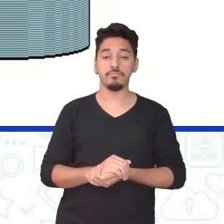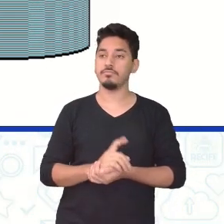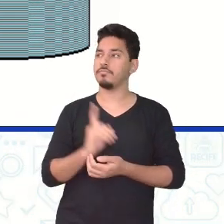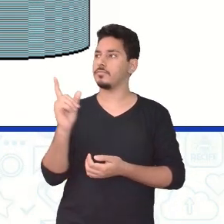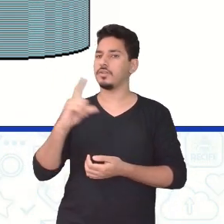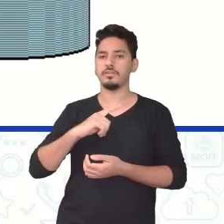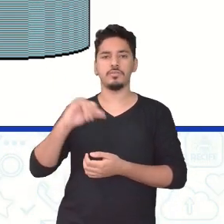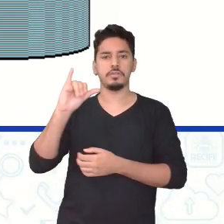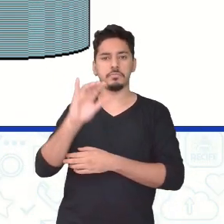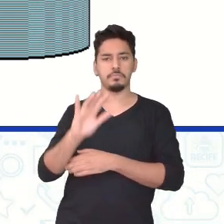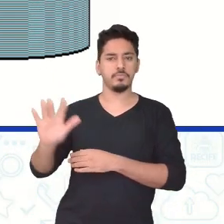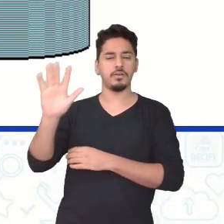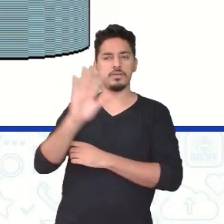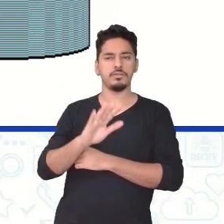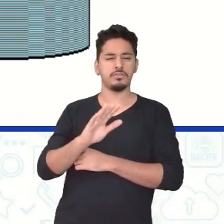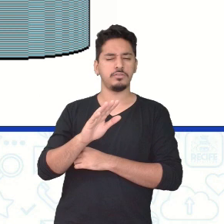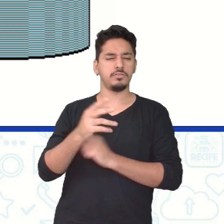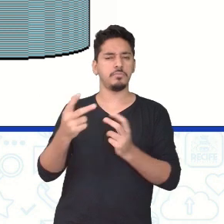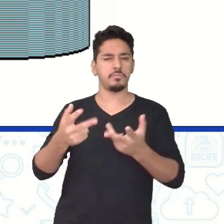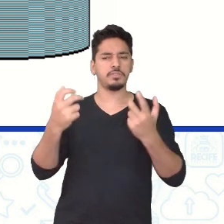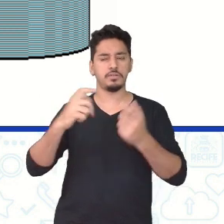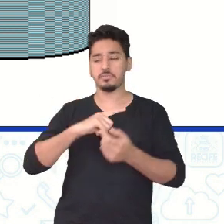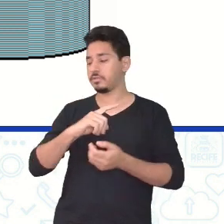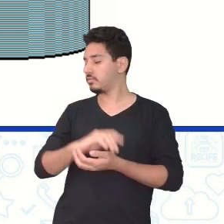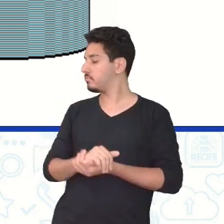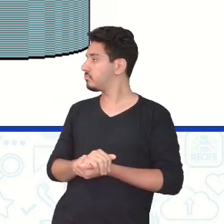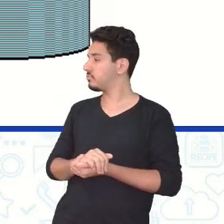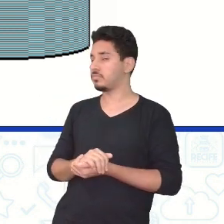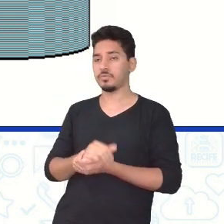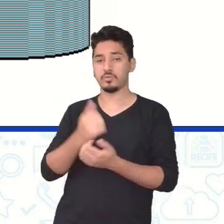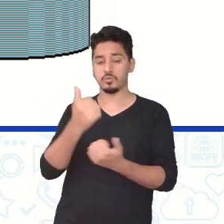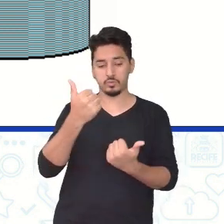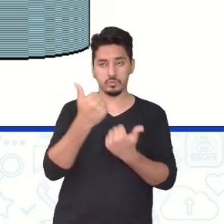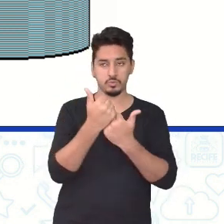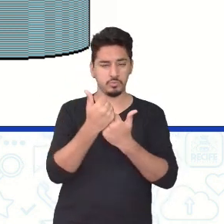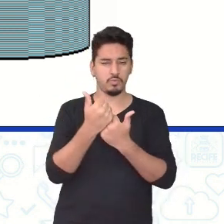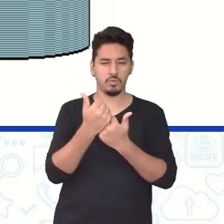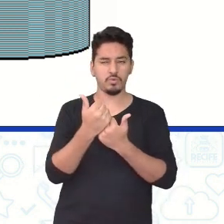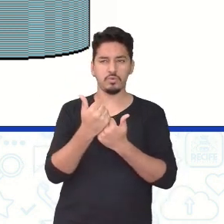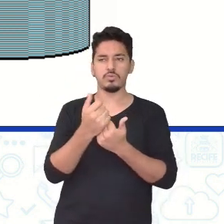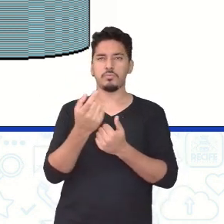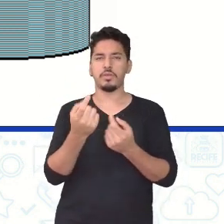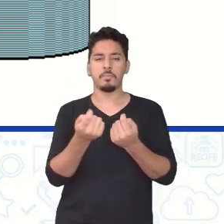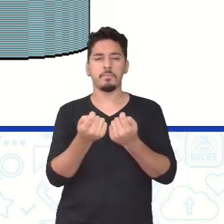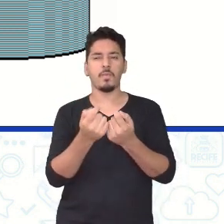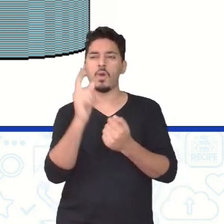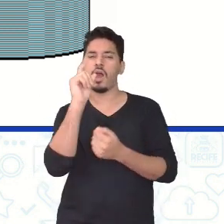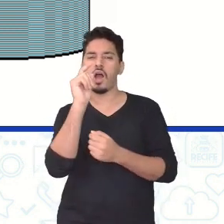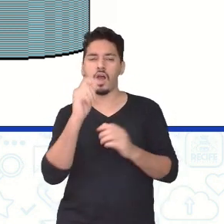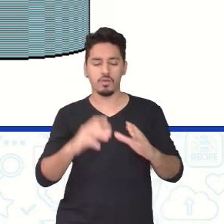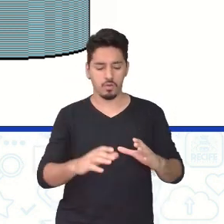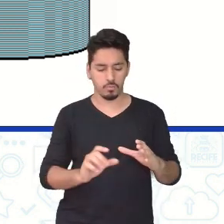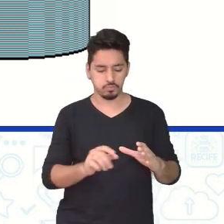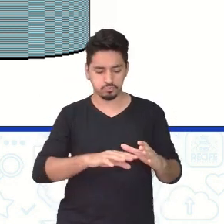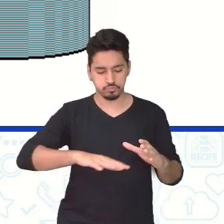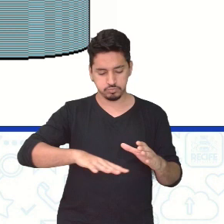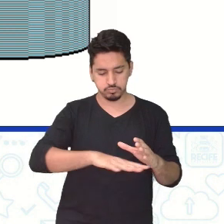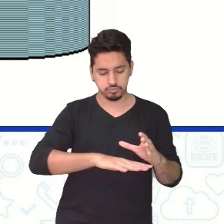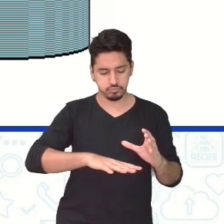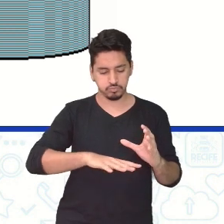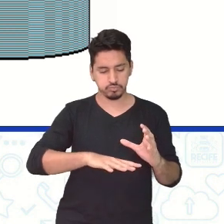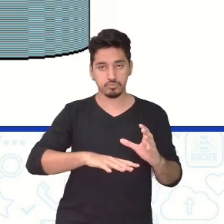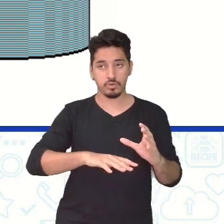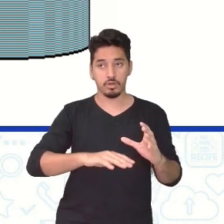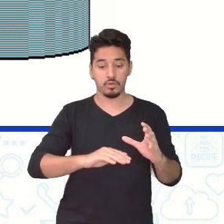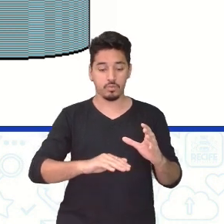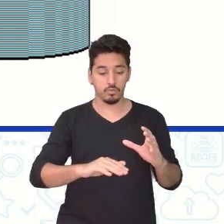uma ilustração. Vocês observem que tem um suporte bem com pouco líquido aí dentro. E aí eu aumentei